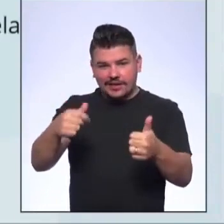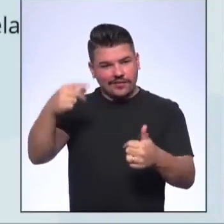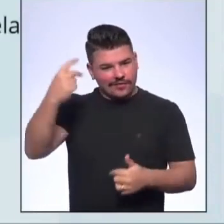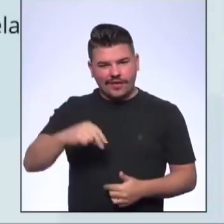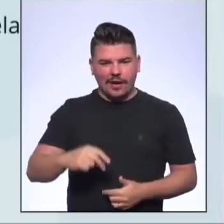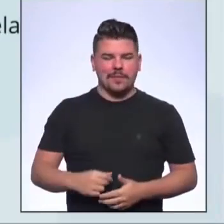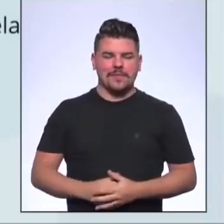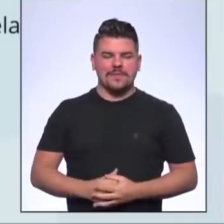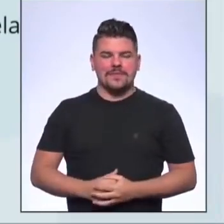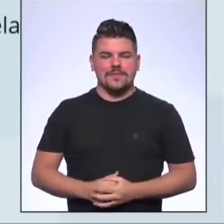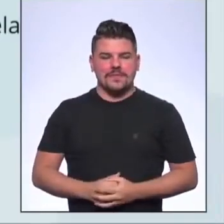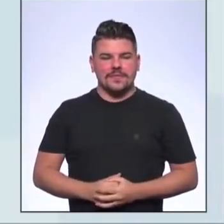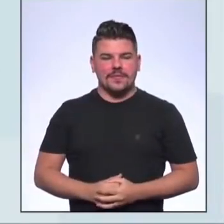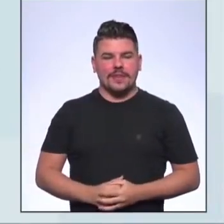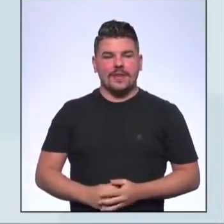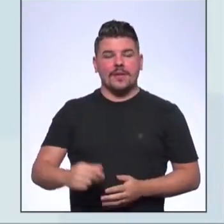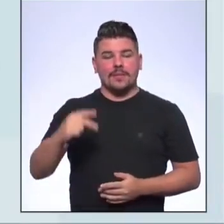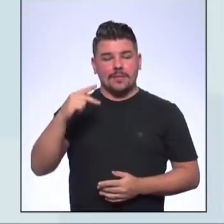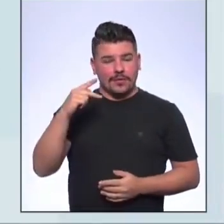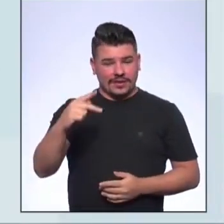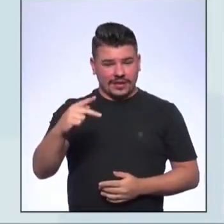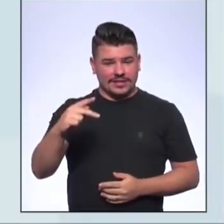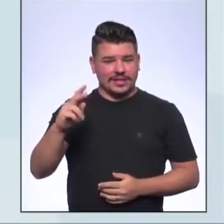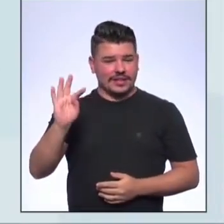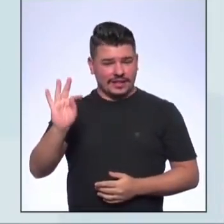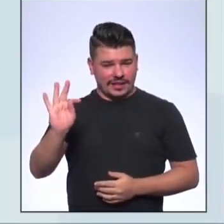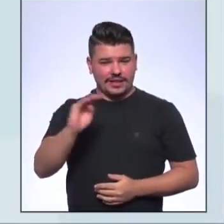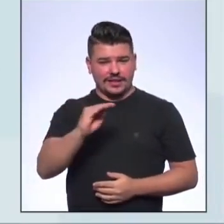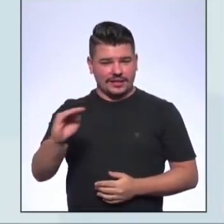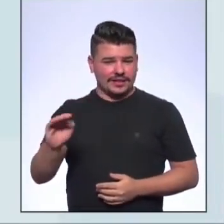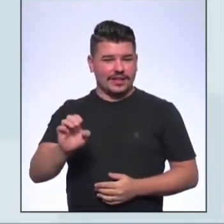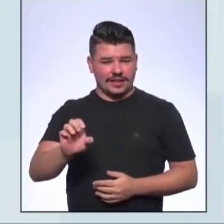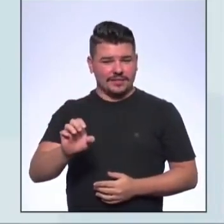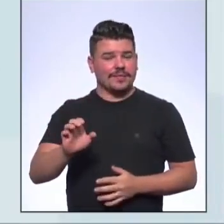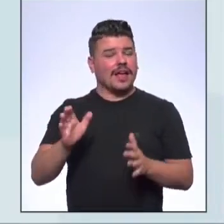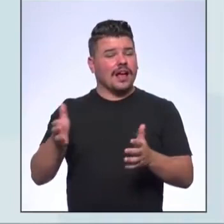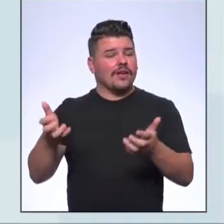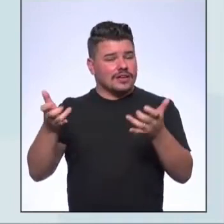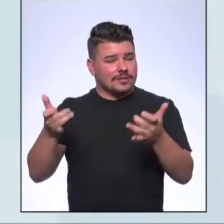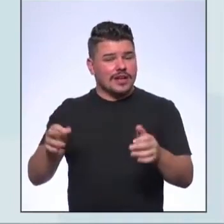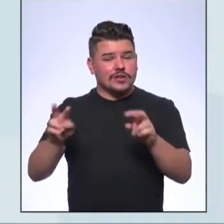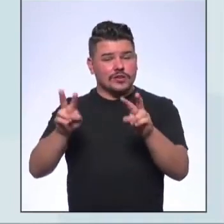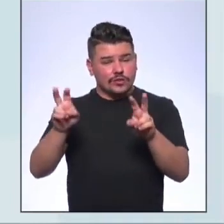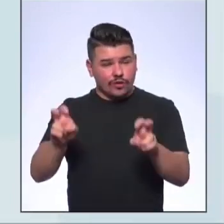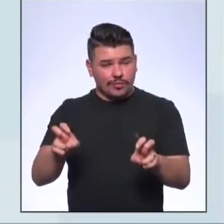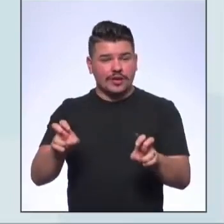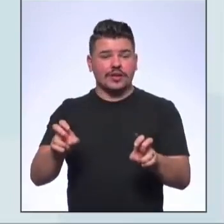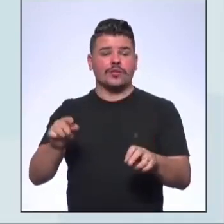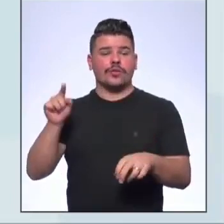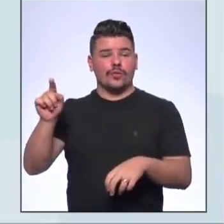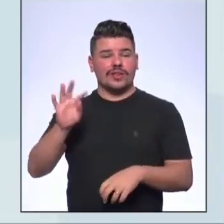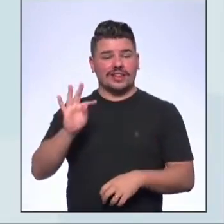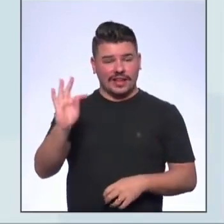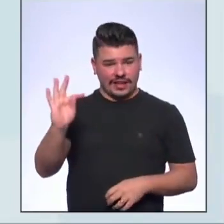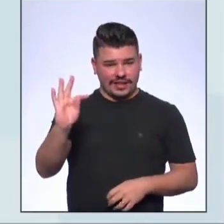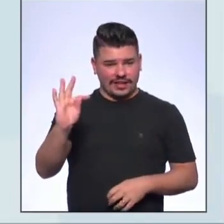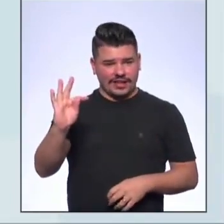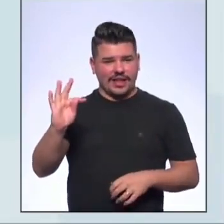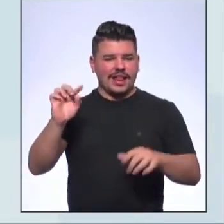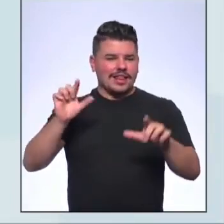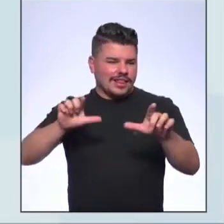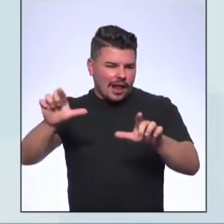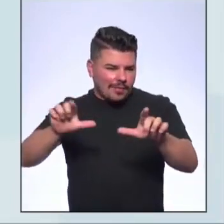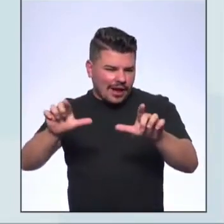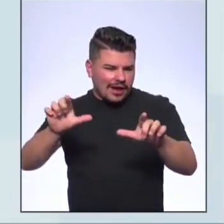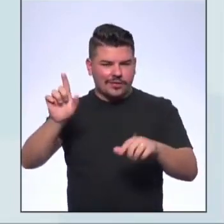lá. Potência, trabalho, e aí vamos falar um pouquinho do trabalho realizado por um gás, né? Então tem